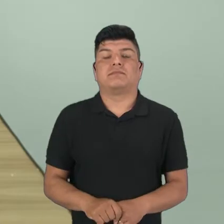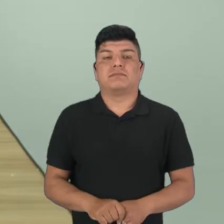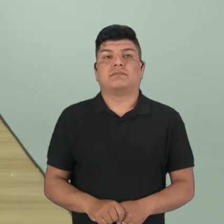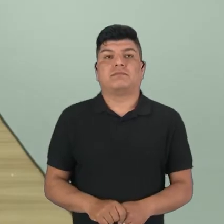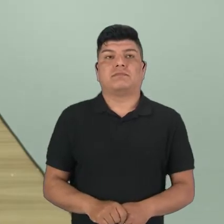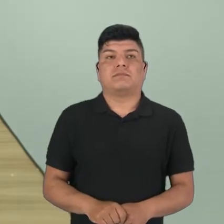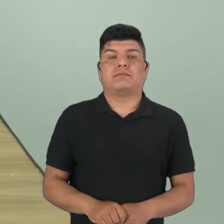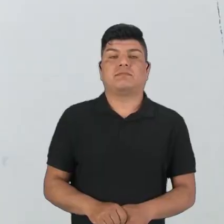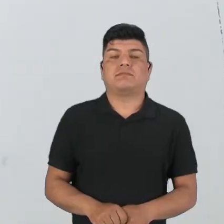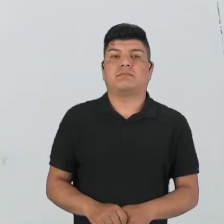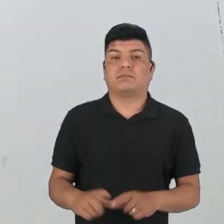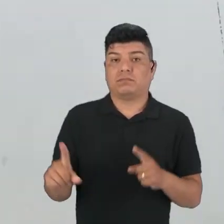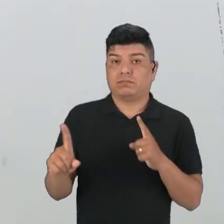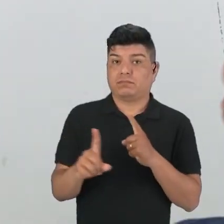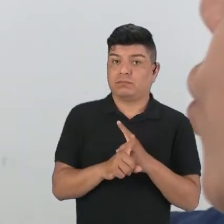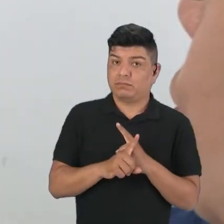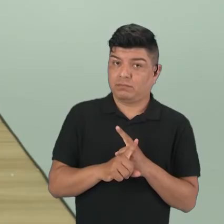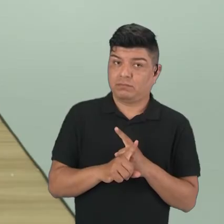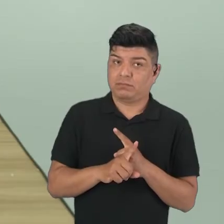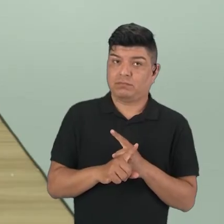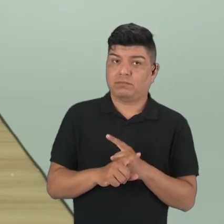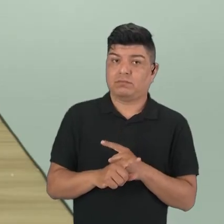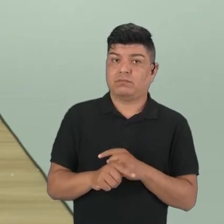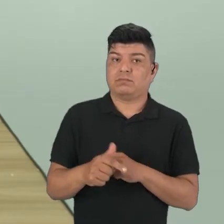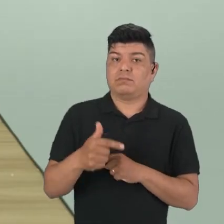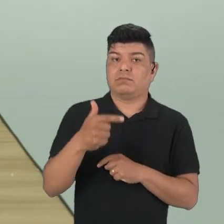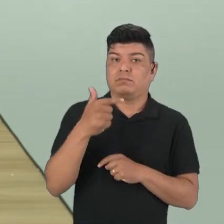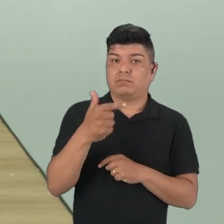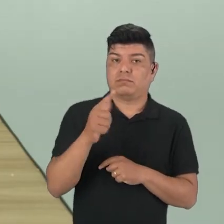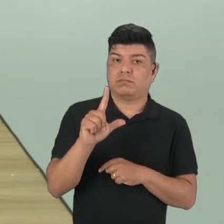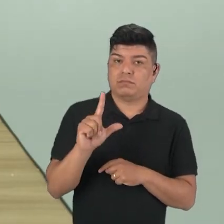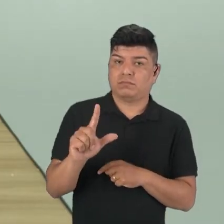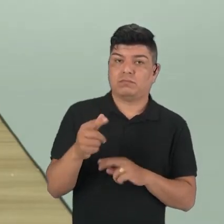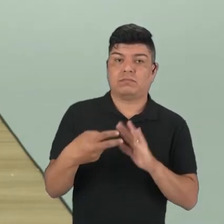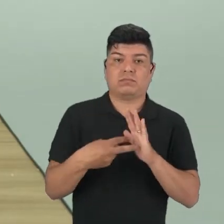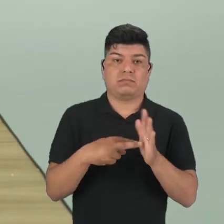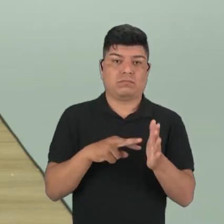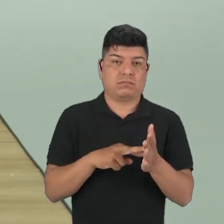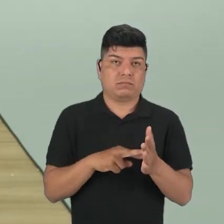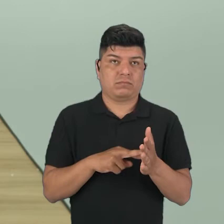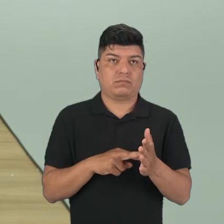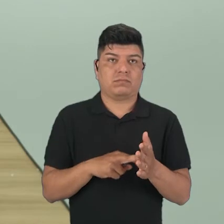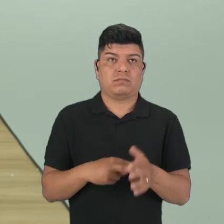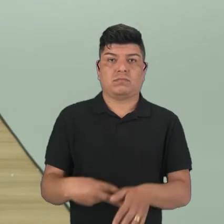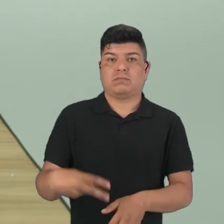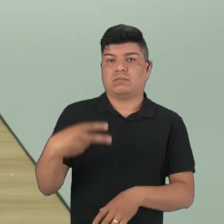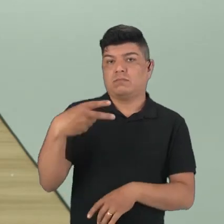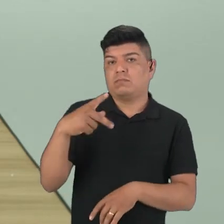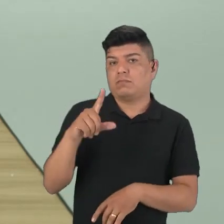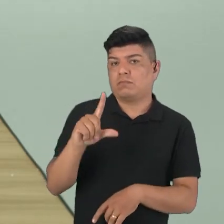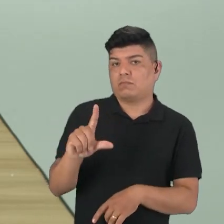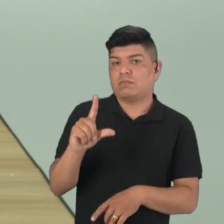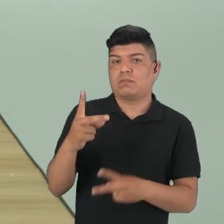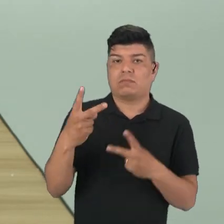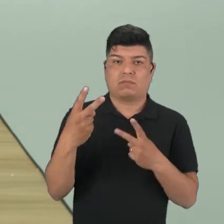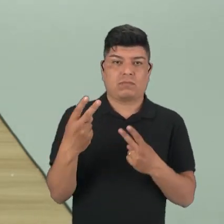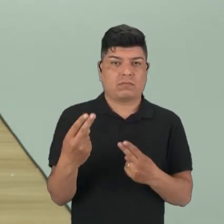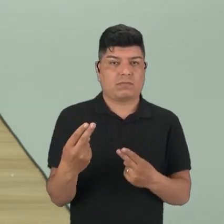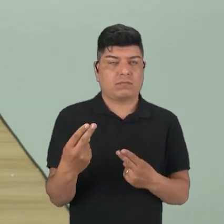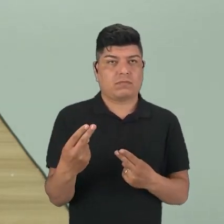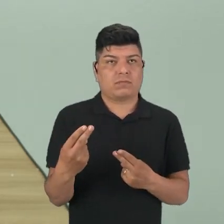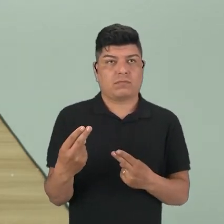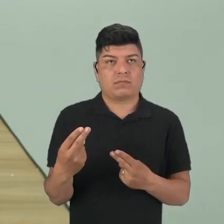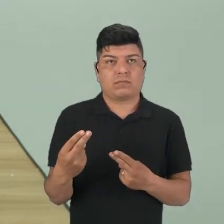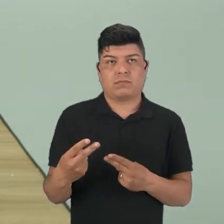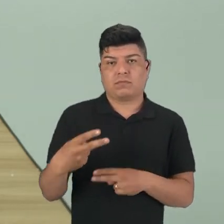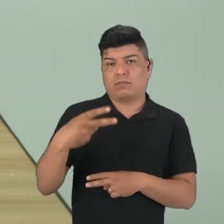né? Para eu encontrar 2 litros, significa 2 litros vai ser igual